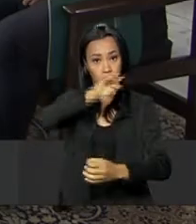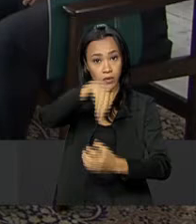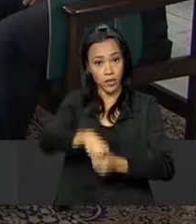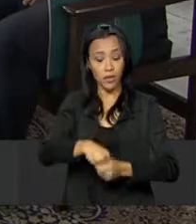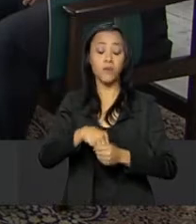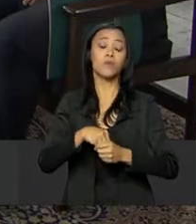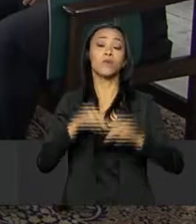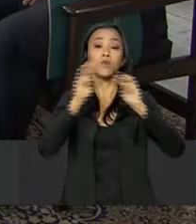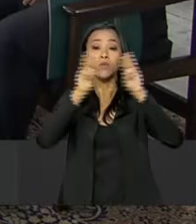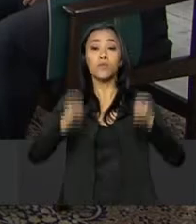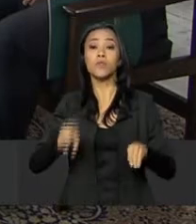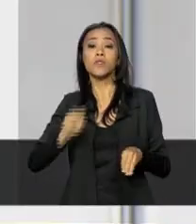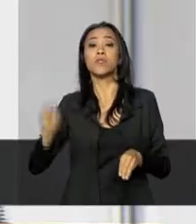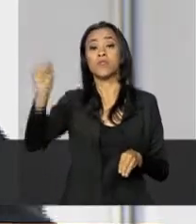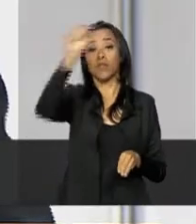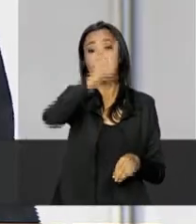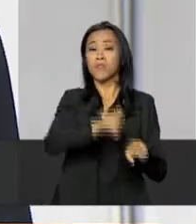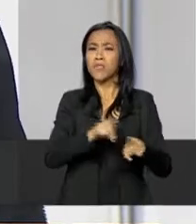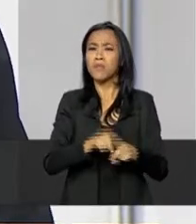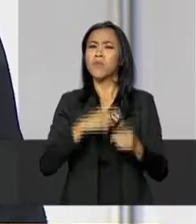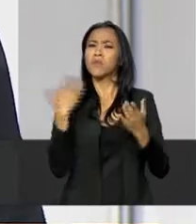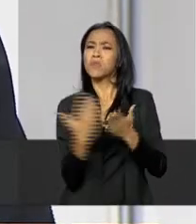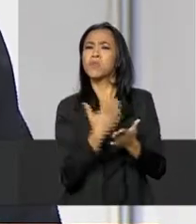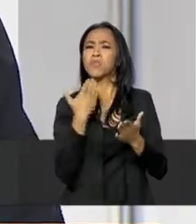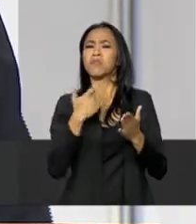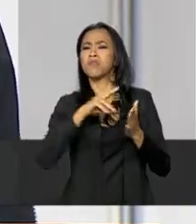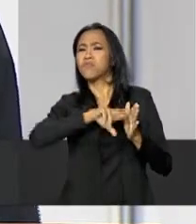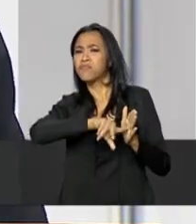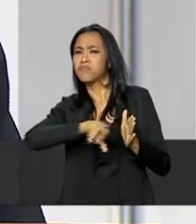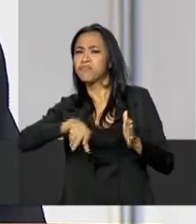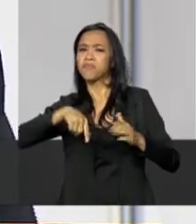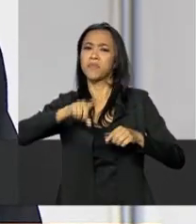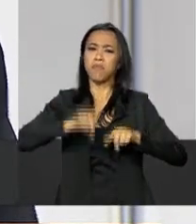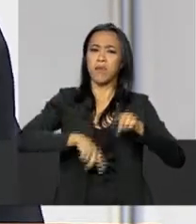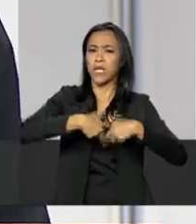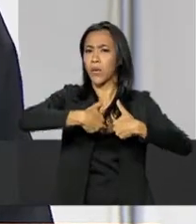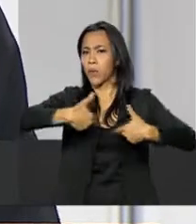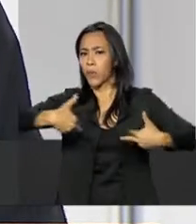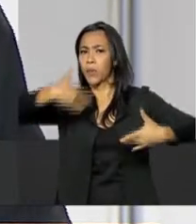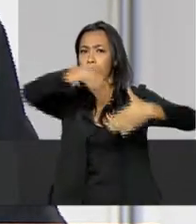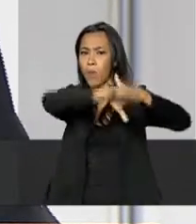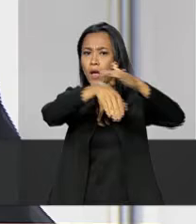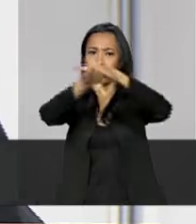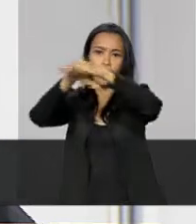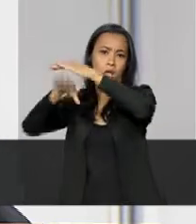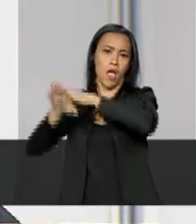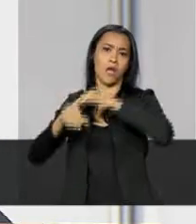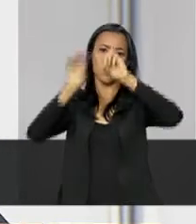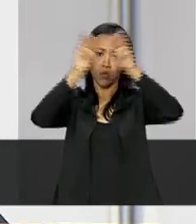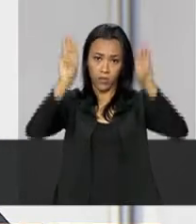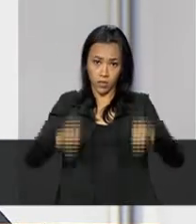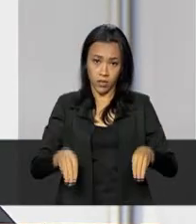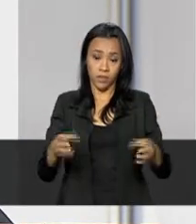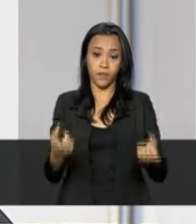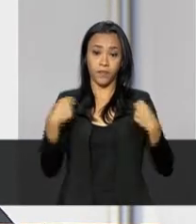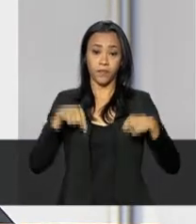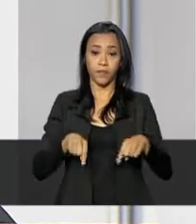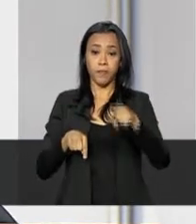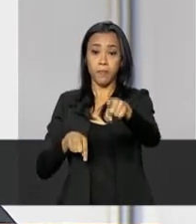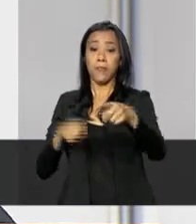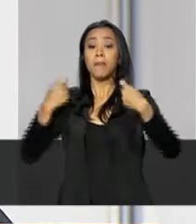históricos do país é preciso que nós tenhamos uma permanente participação da iniciativa privada